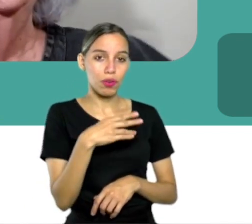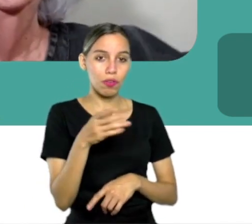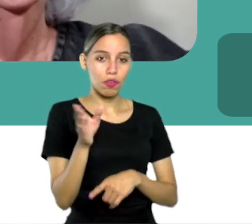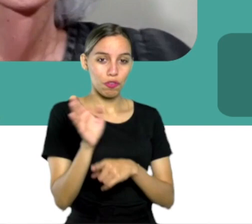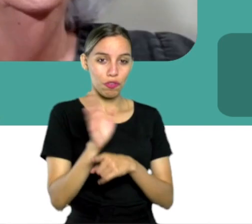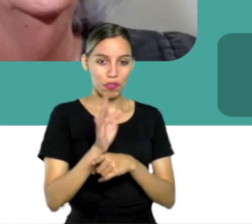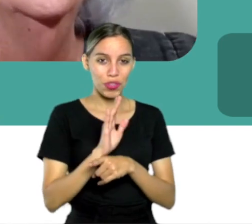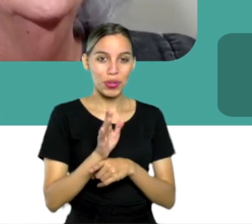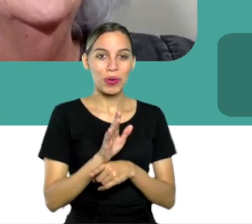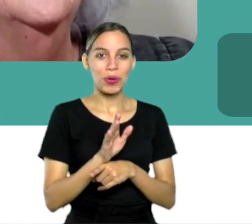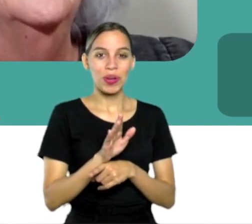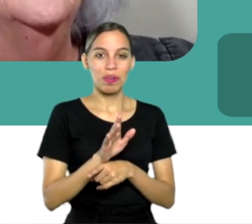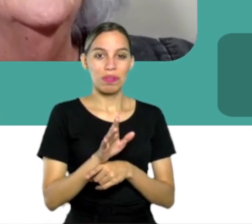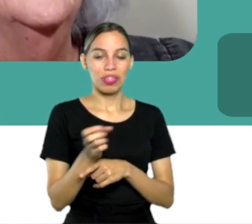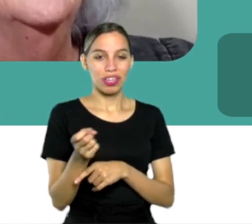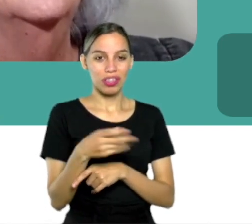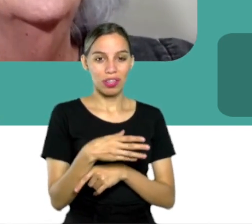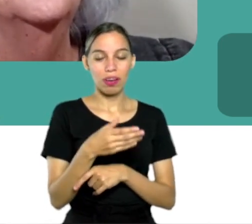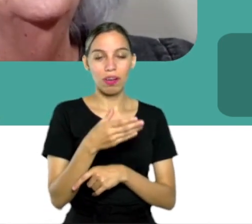inspirado